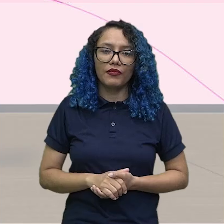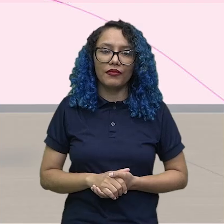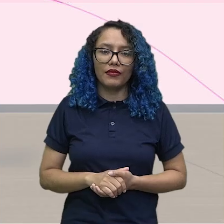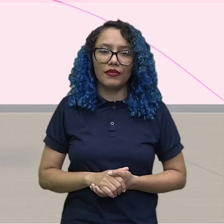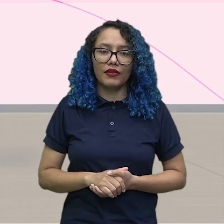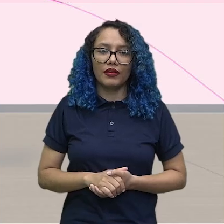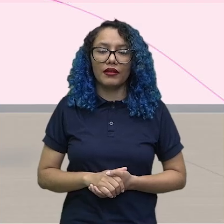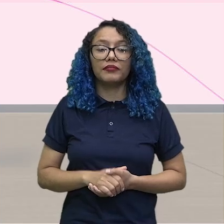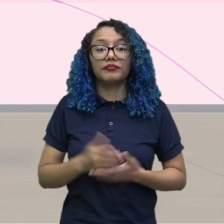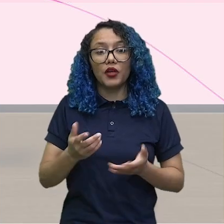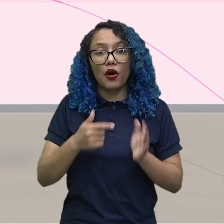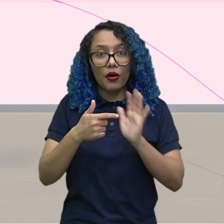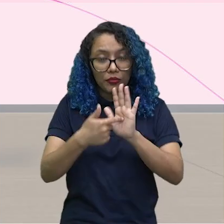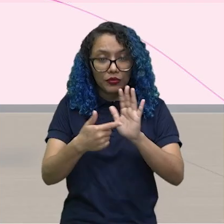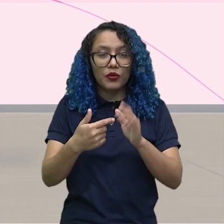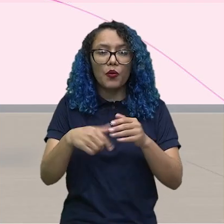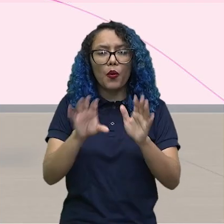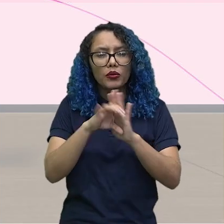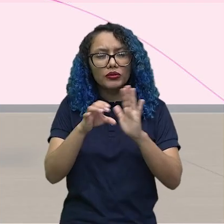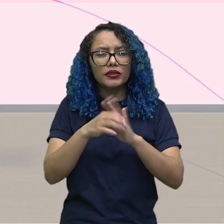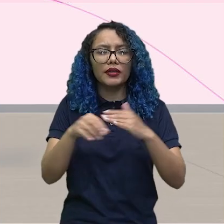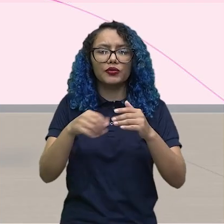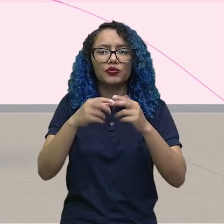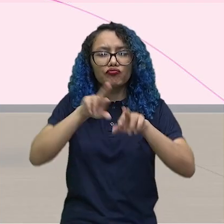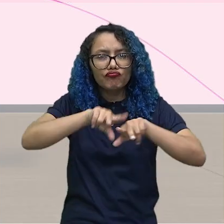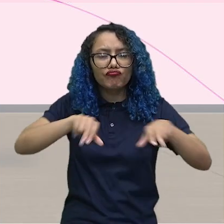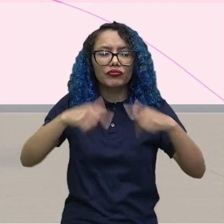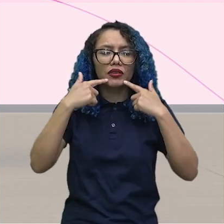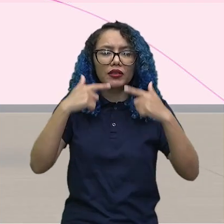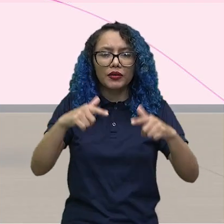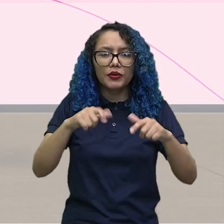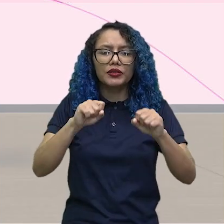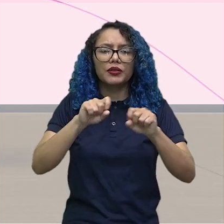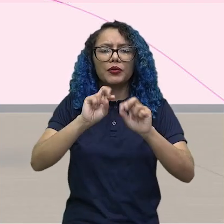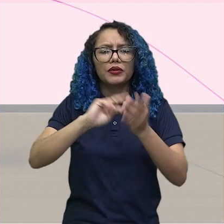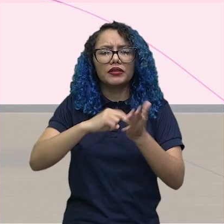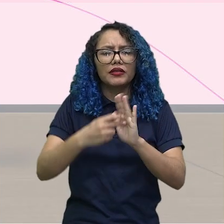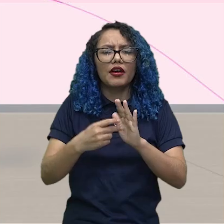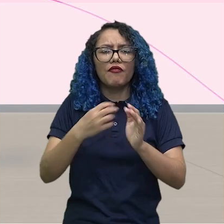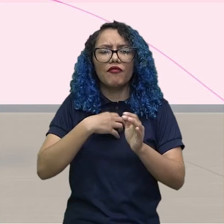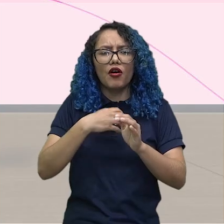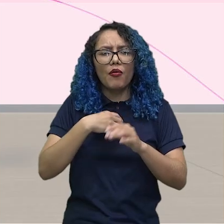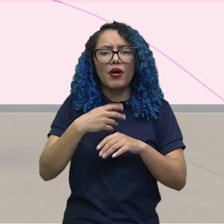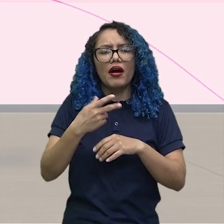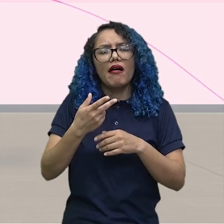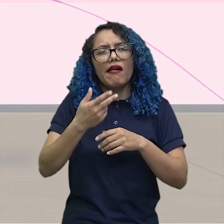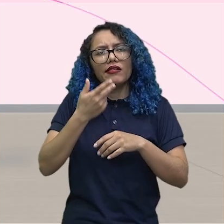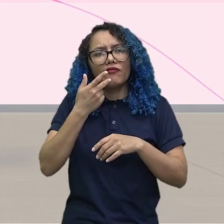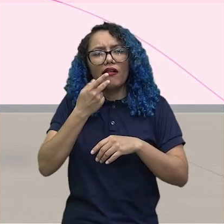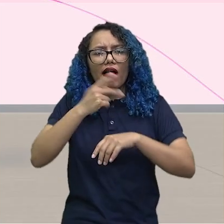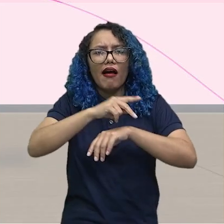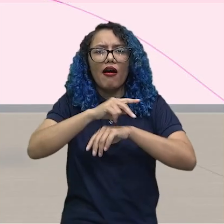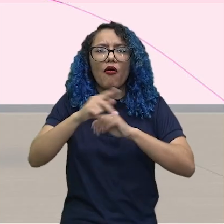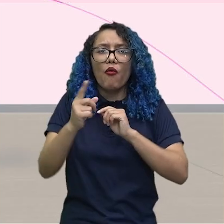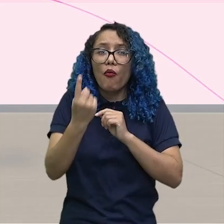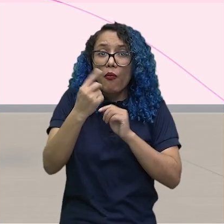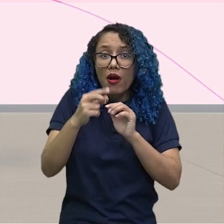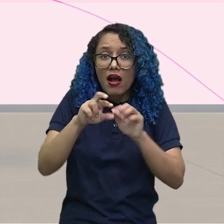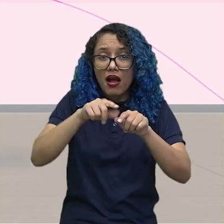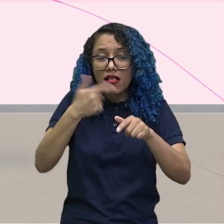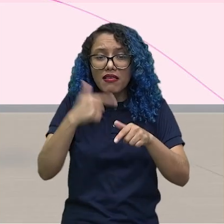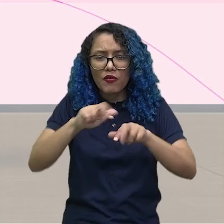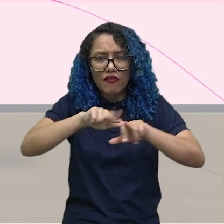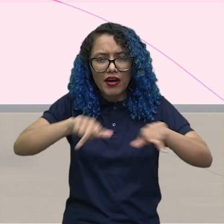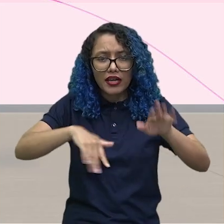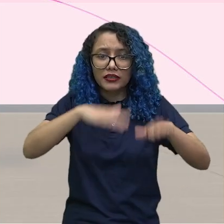trazer aqui o conceito de diversidade linguística, que é a multiplicidade de formas de falar uma língua, que varia conforme o contexto